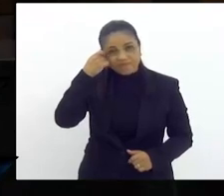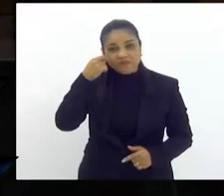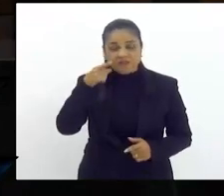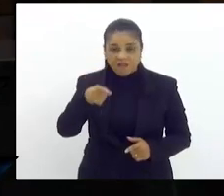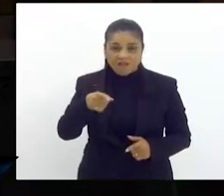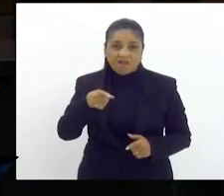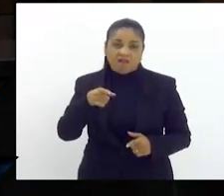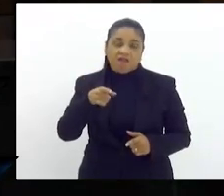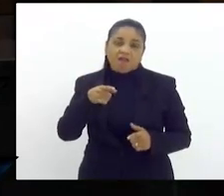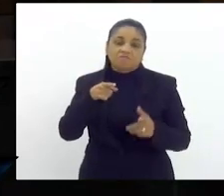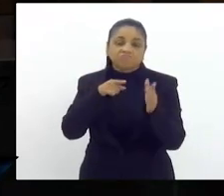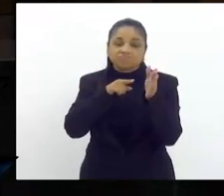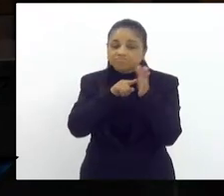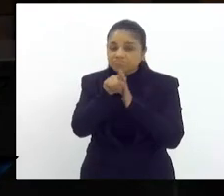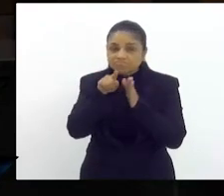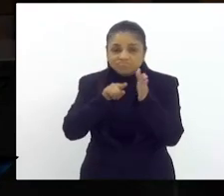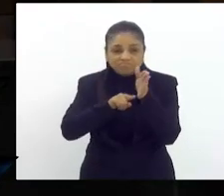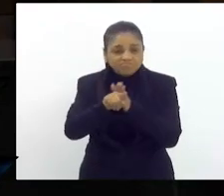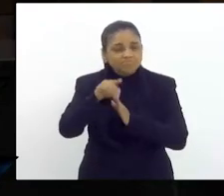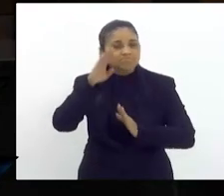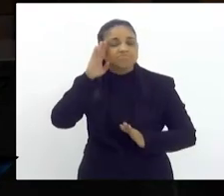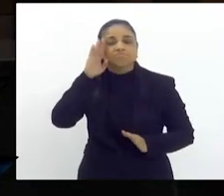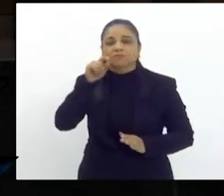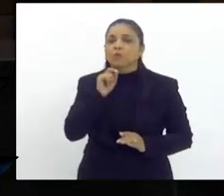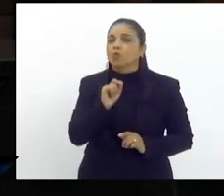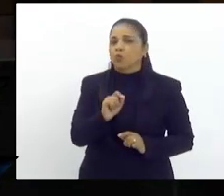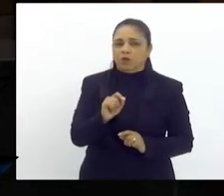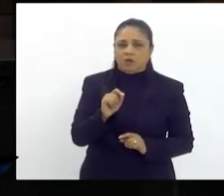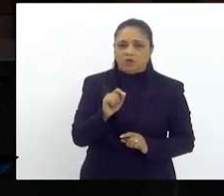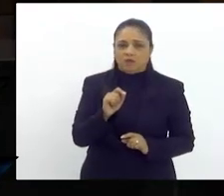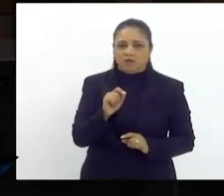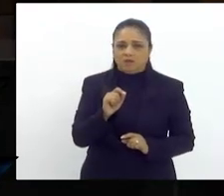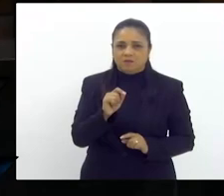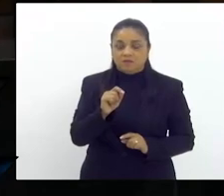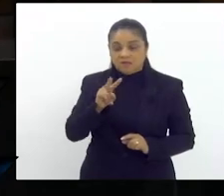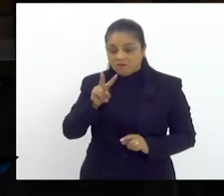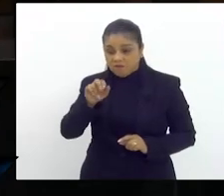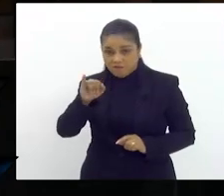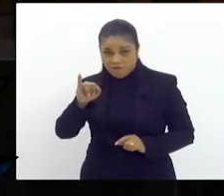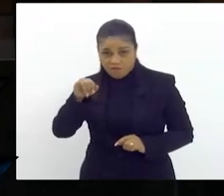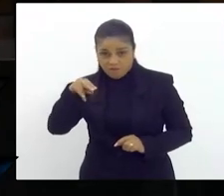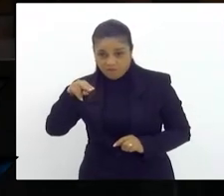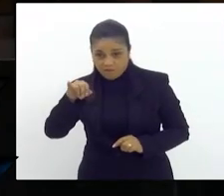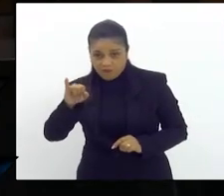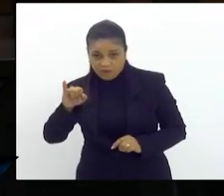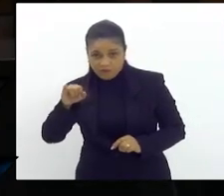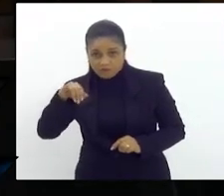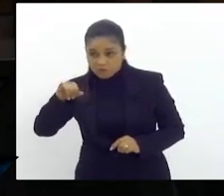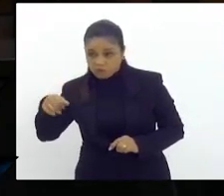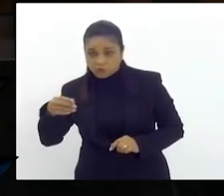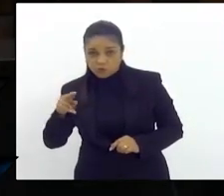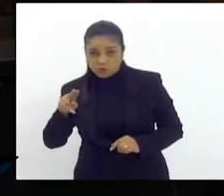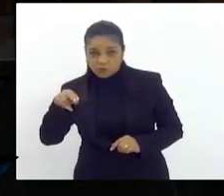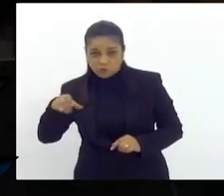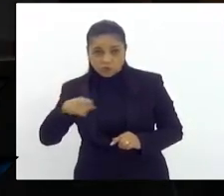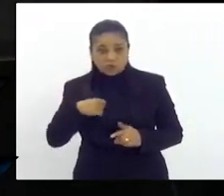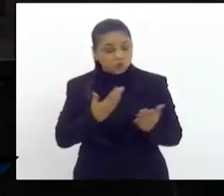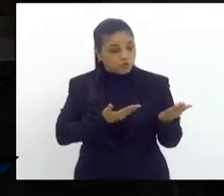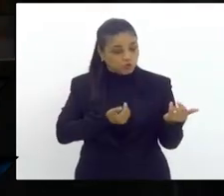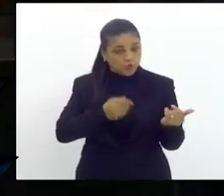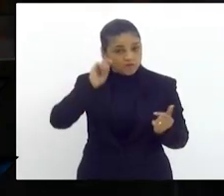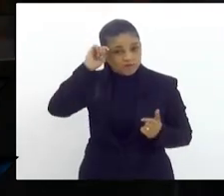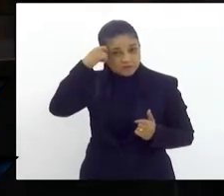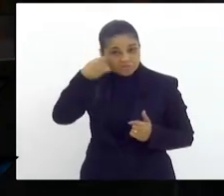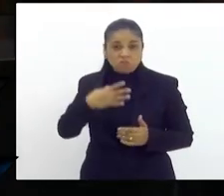questionamento é fundamental se Vini Junior um jovem negro conhecido